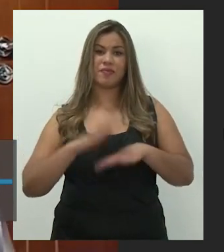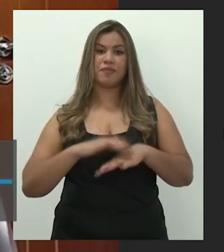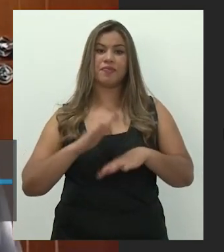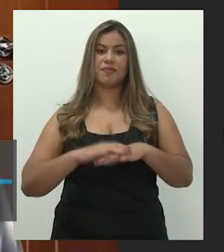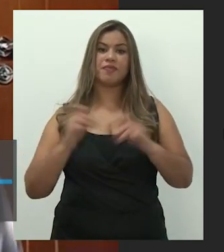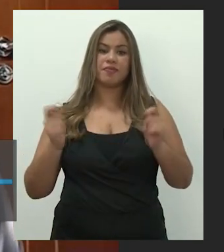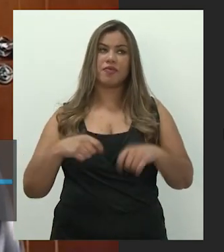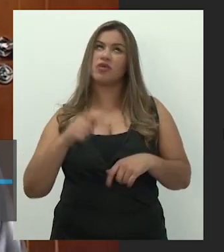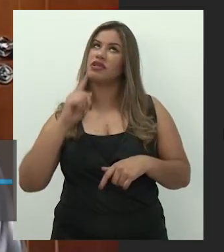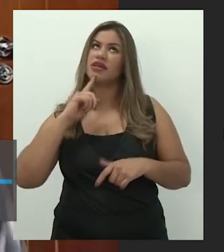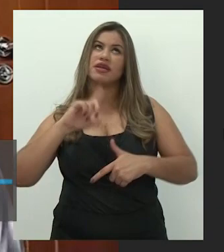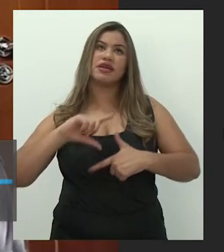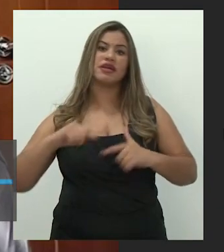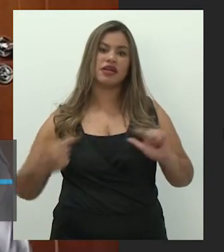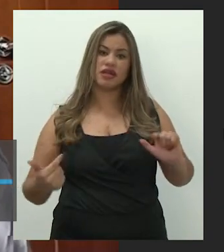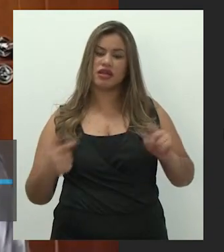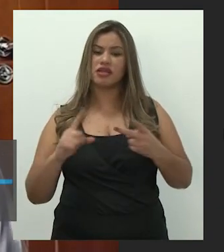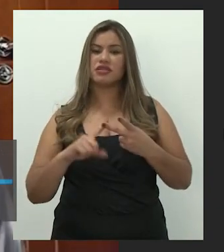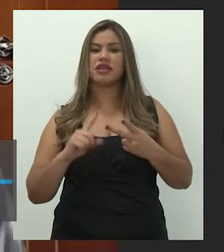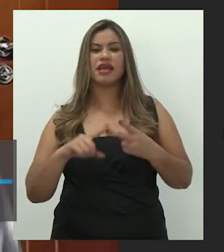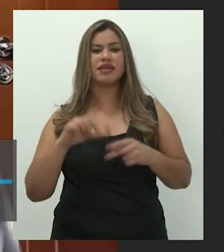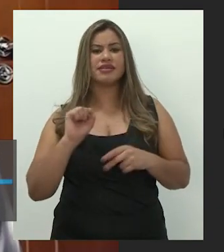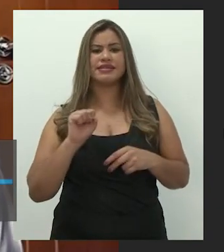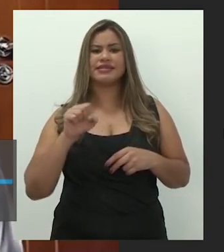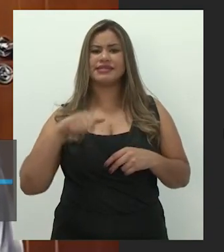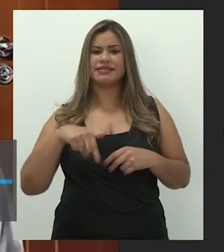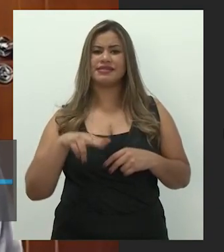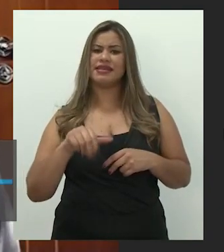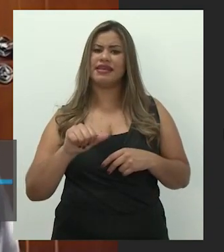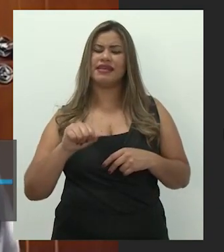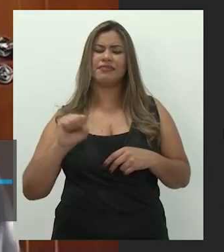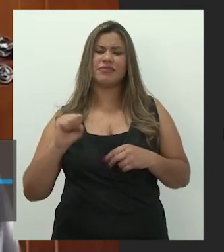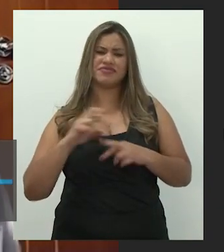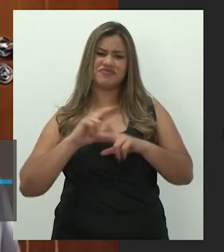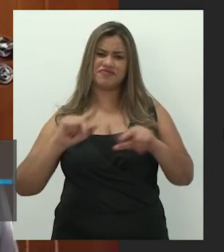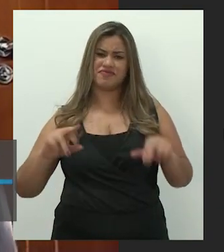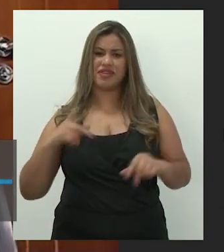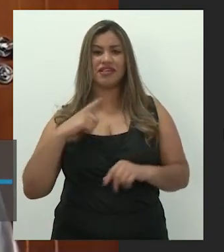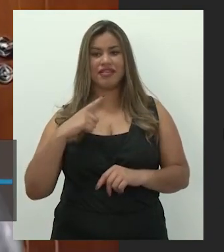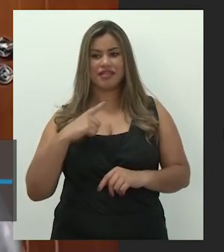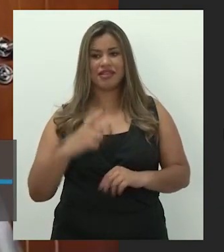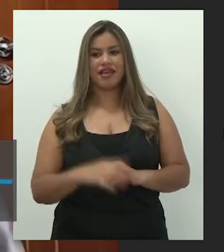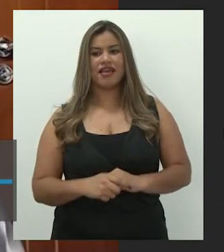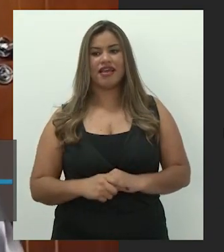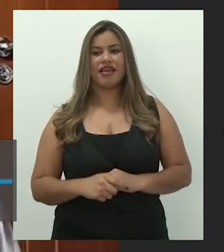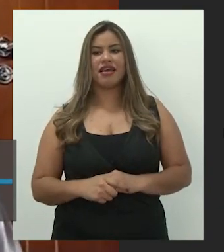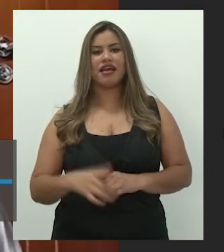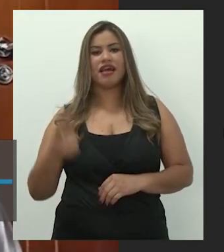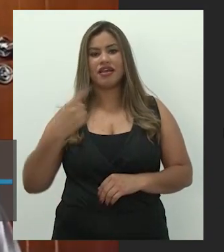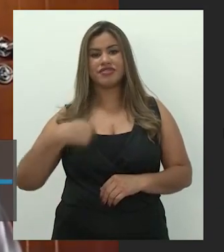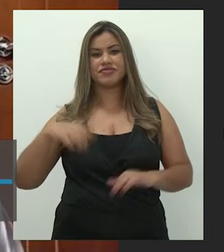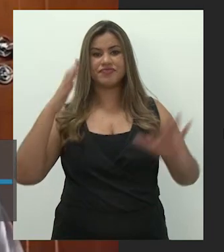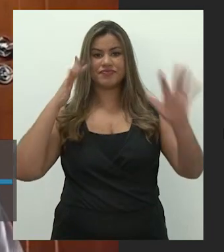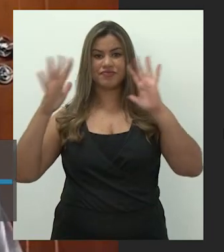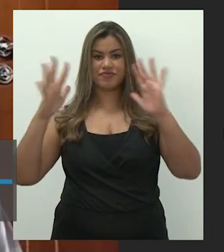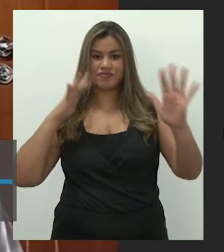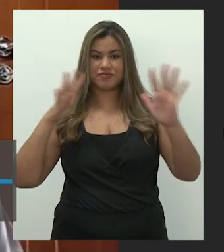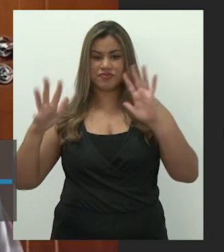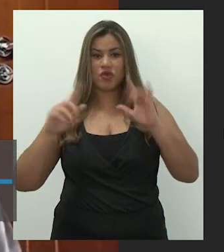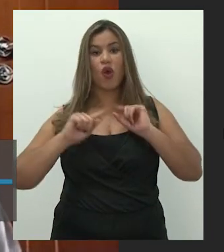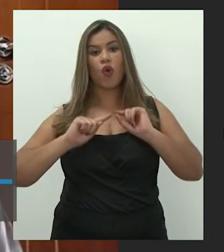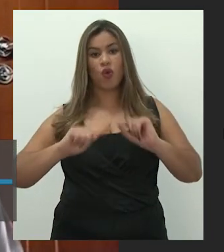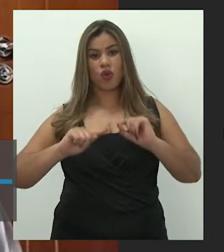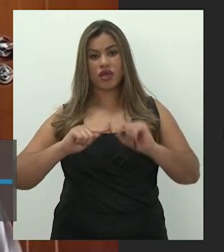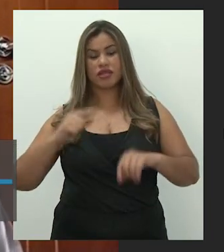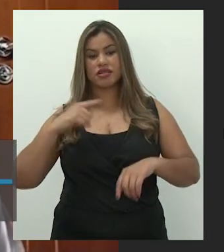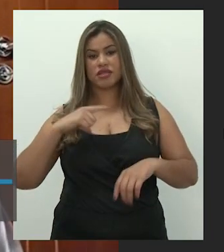tem a parte de esquemas, tem inúmeras maneiras de resolver esse problema. A gente tem que sempre pensar que tem